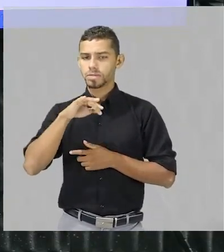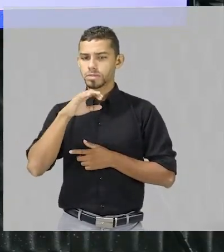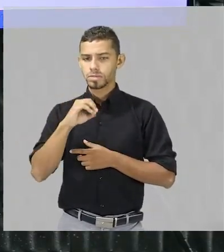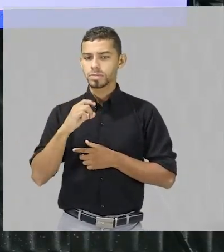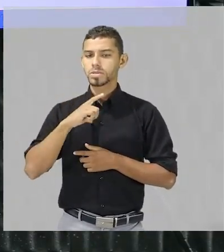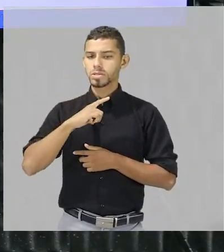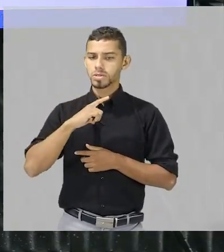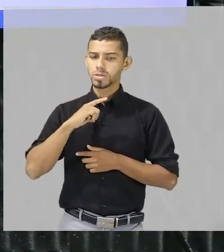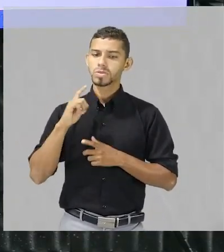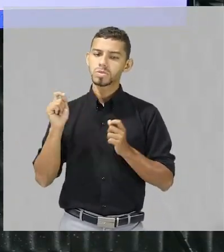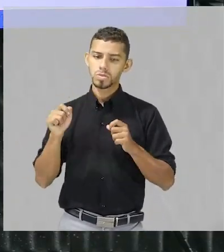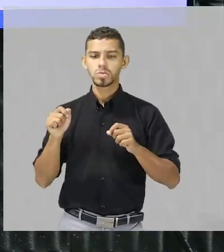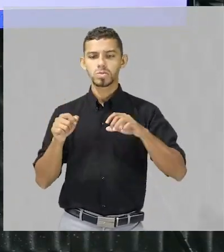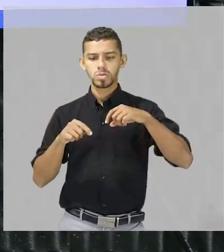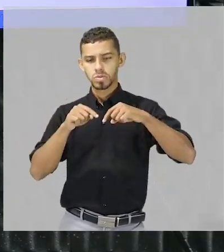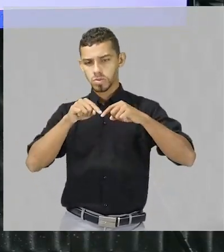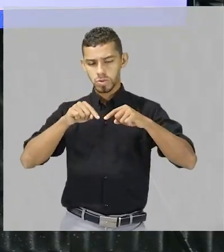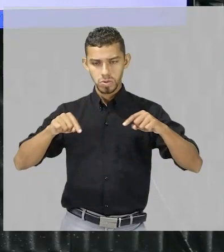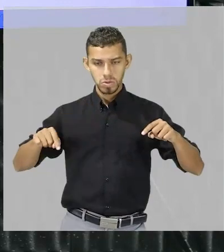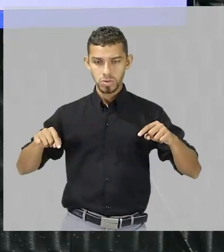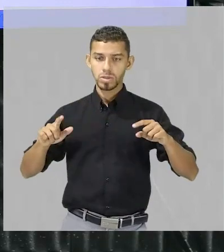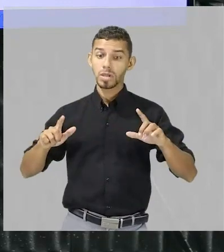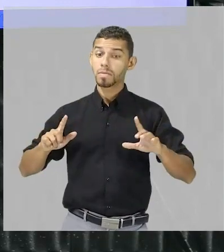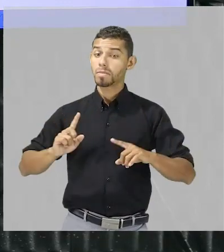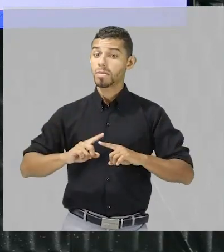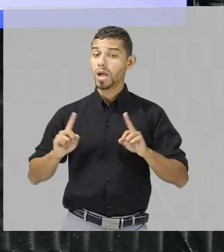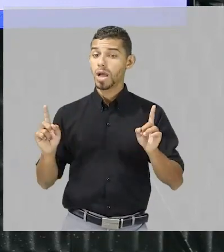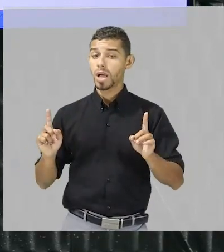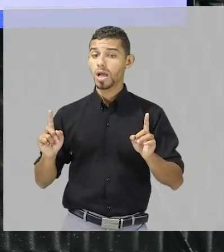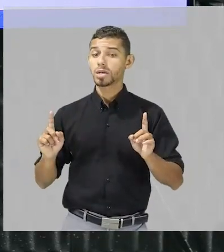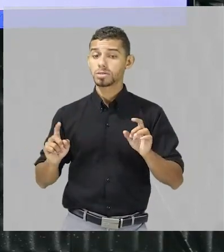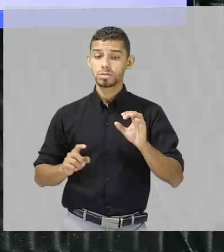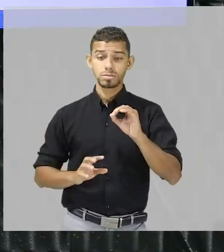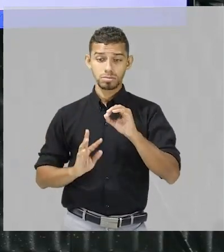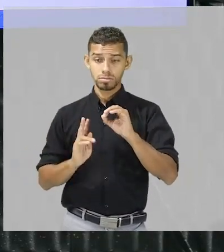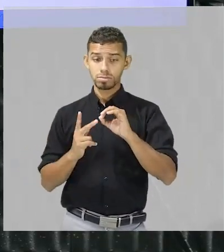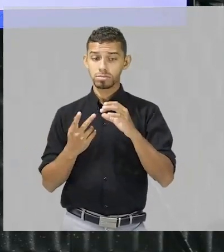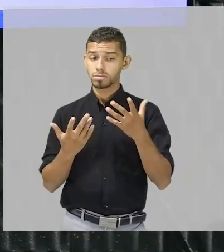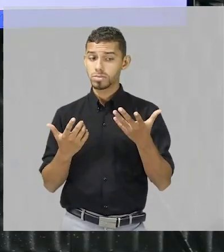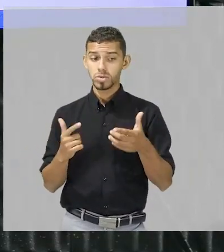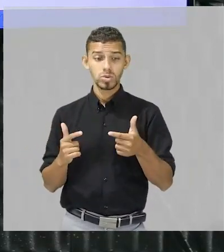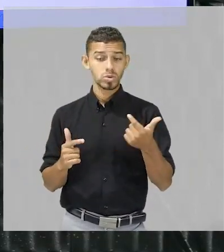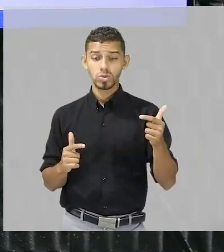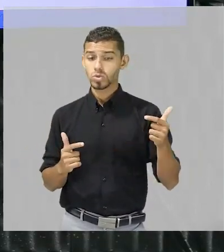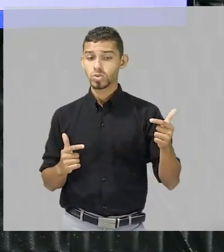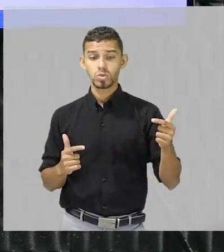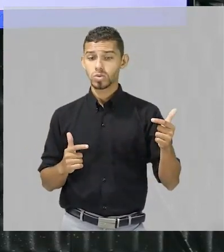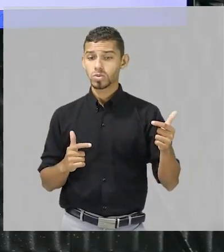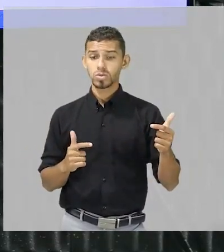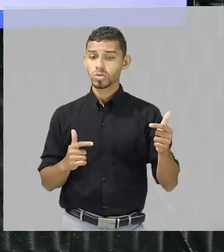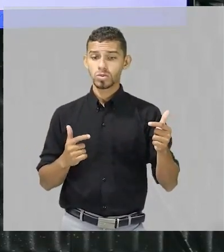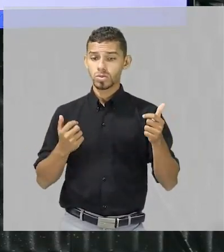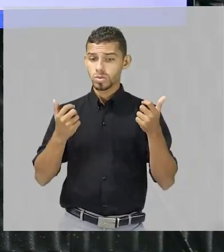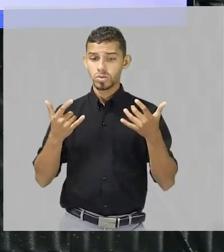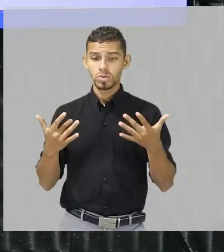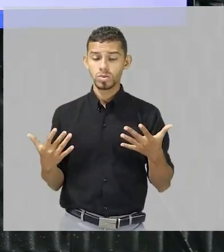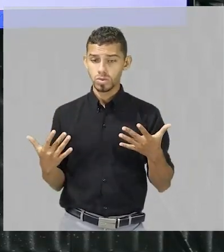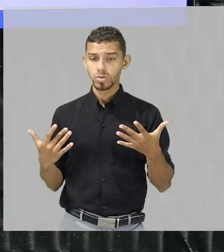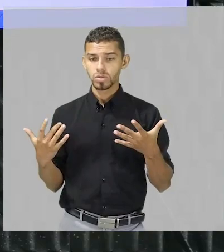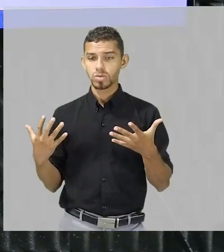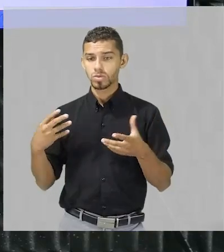duplas alternadas, tá certo? Mas essas ligações duplas, elas não vão caracterizar um